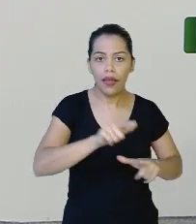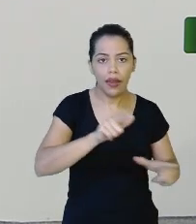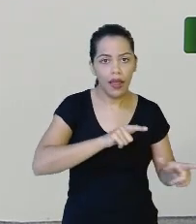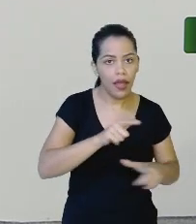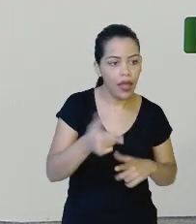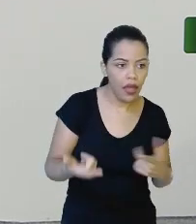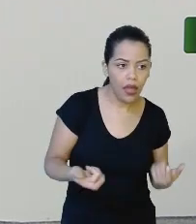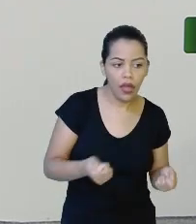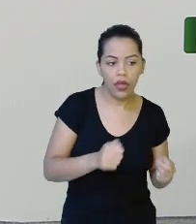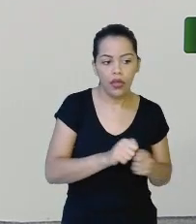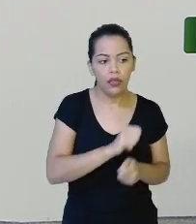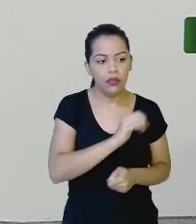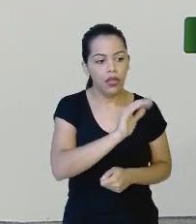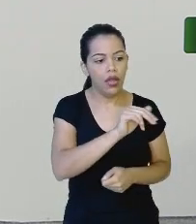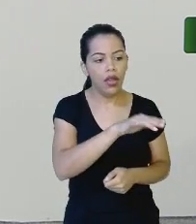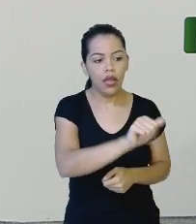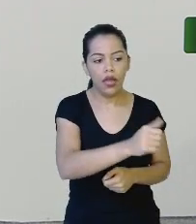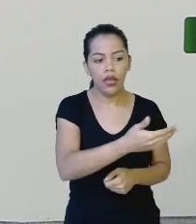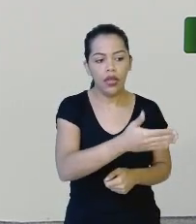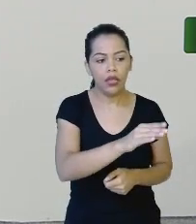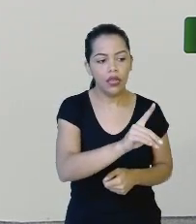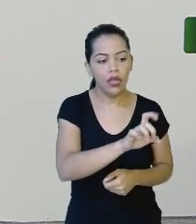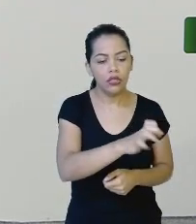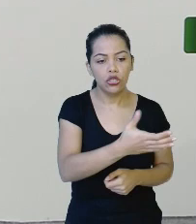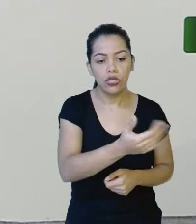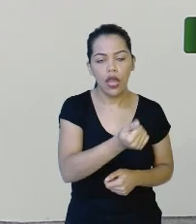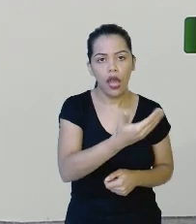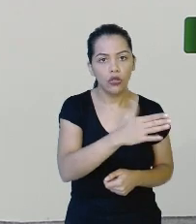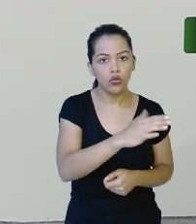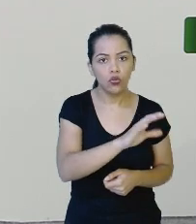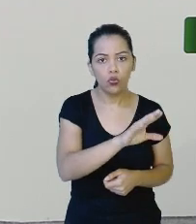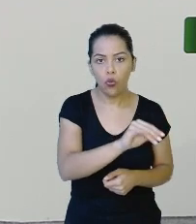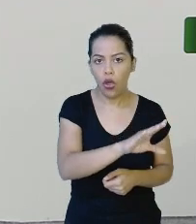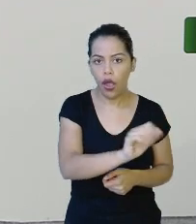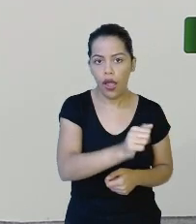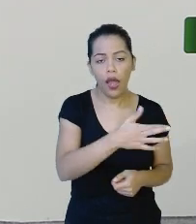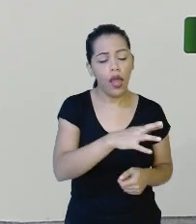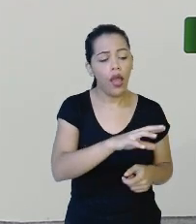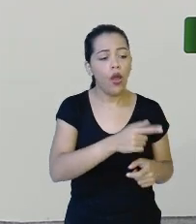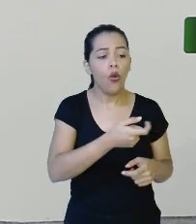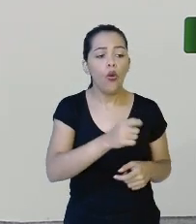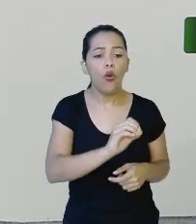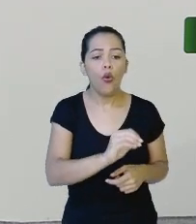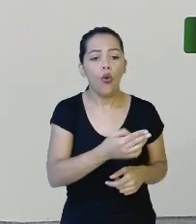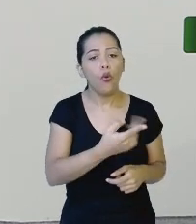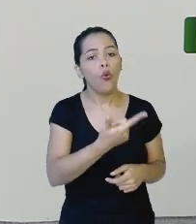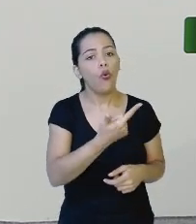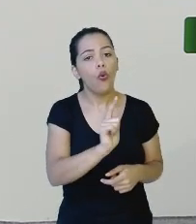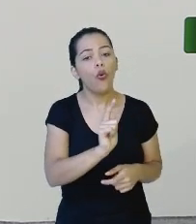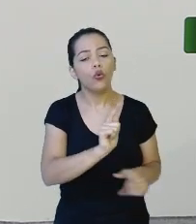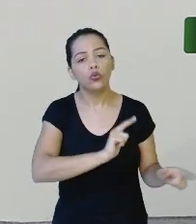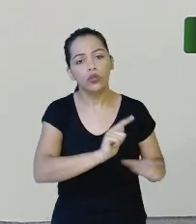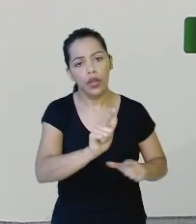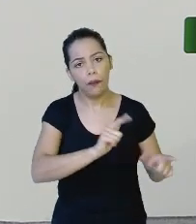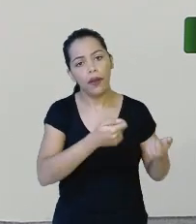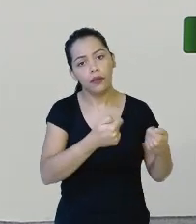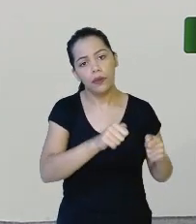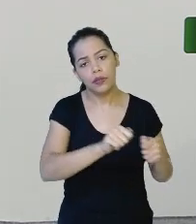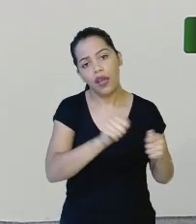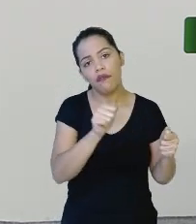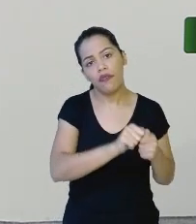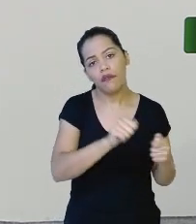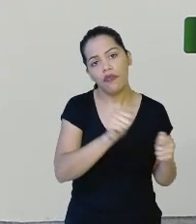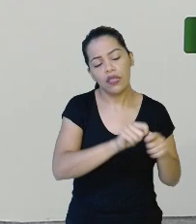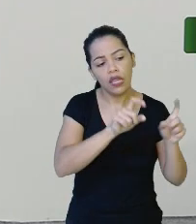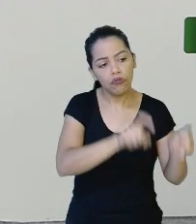ou fazendo algum tipo de atividade que eram executados naquela época. Então, esses foram os